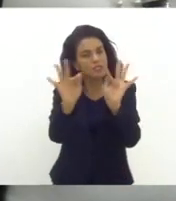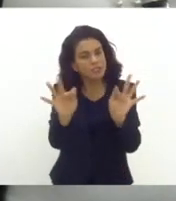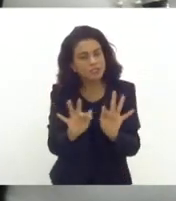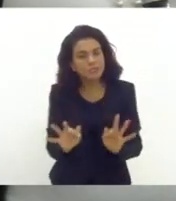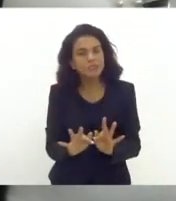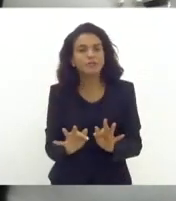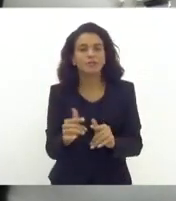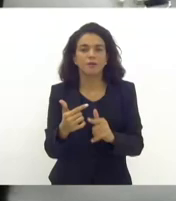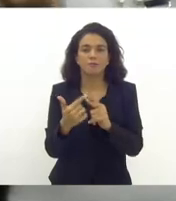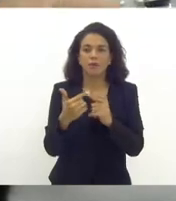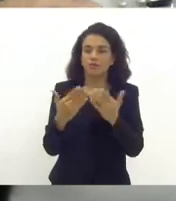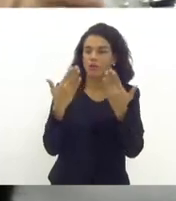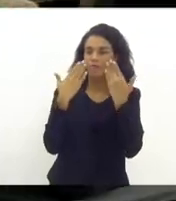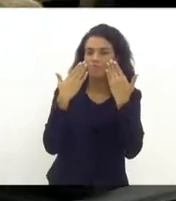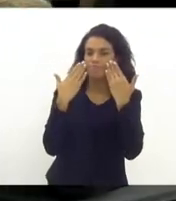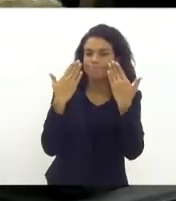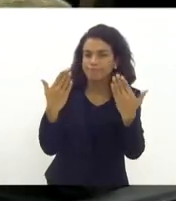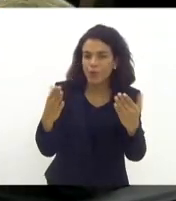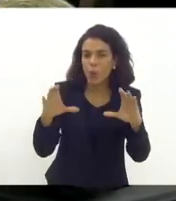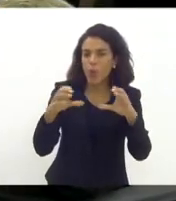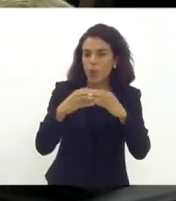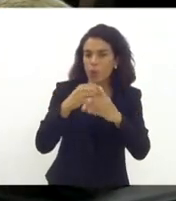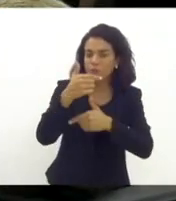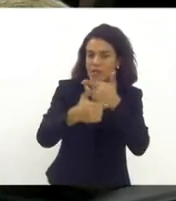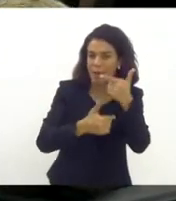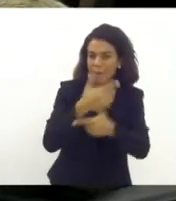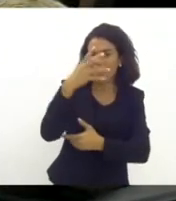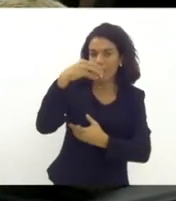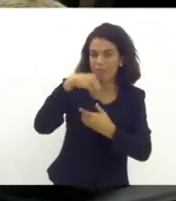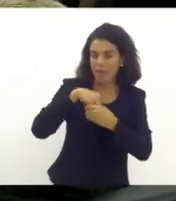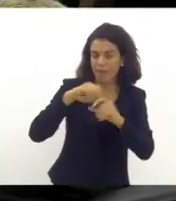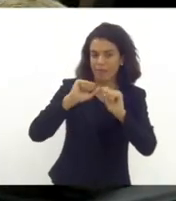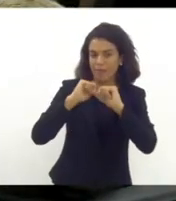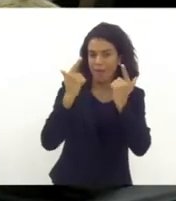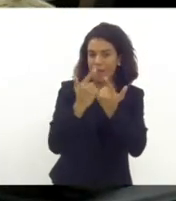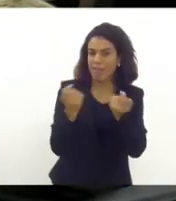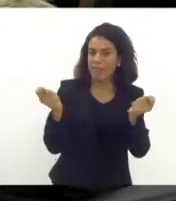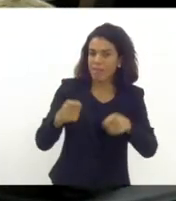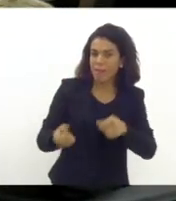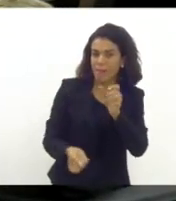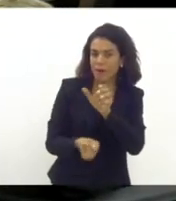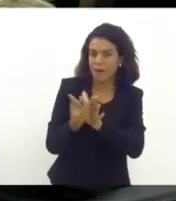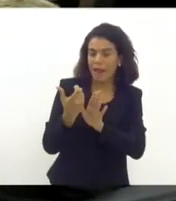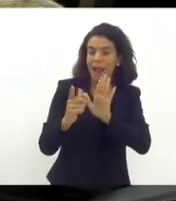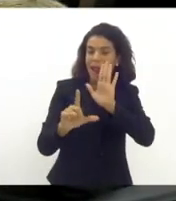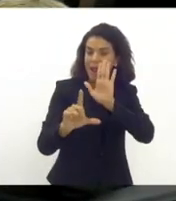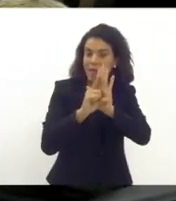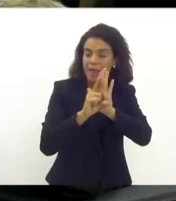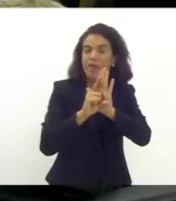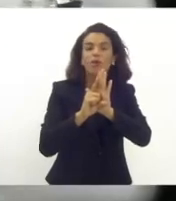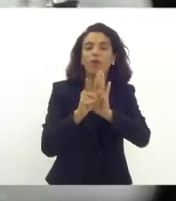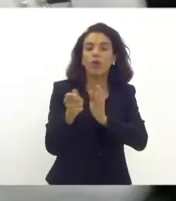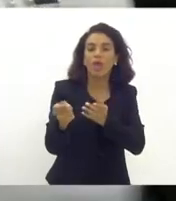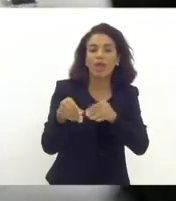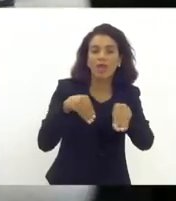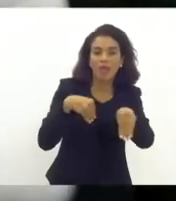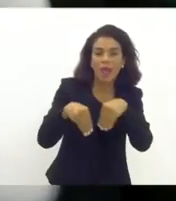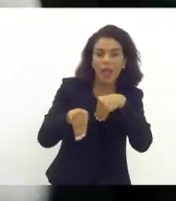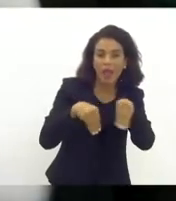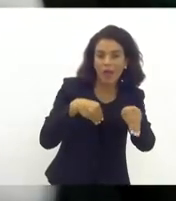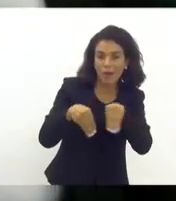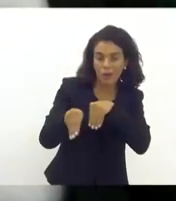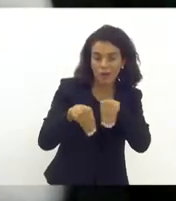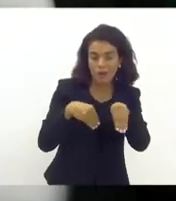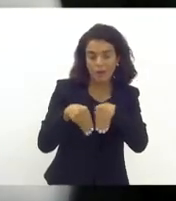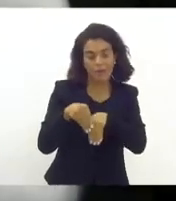que a gente tá numa frente parlamentar que pode criar lei que regula isso e